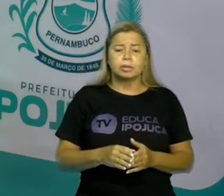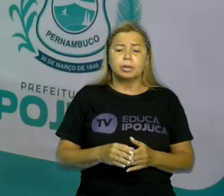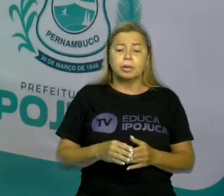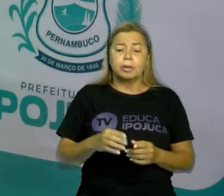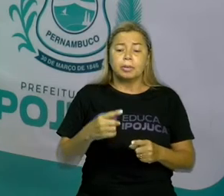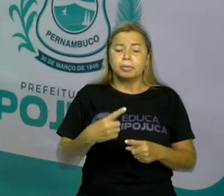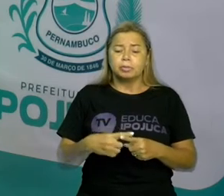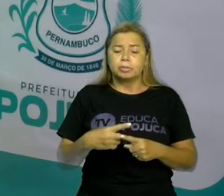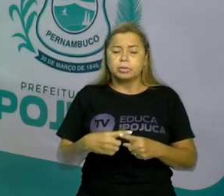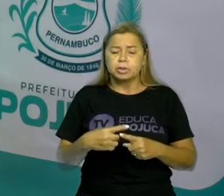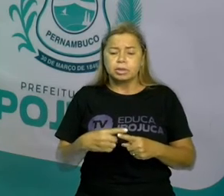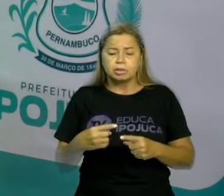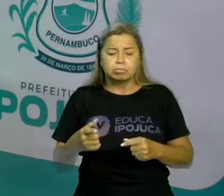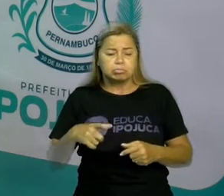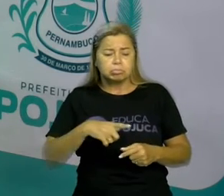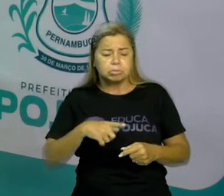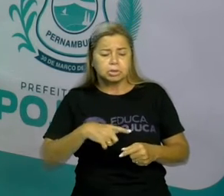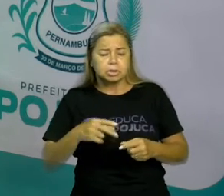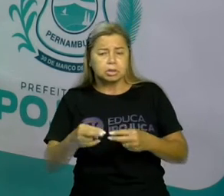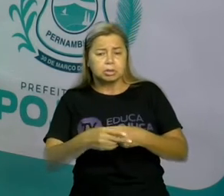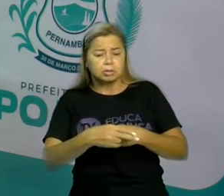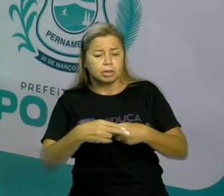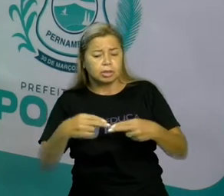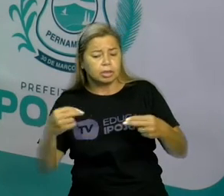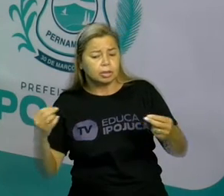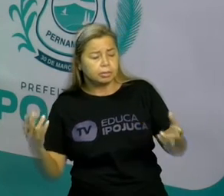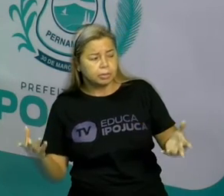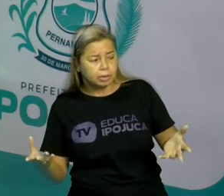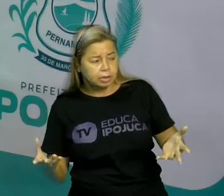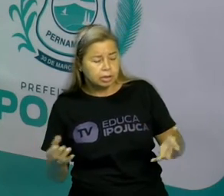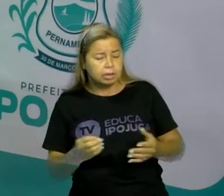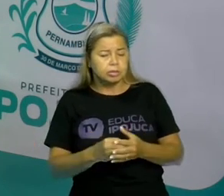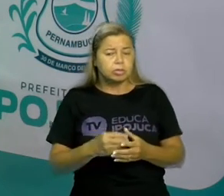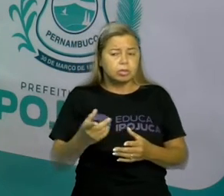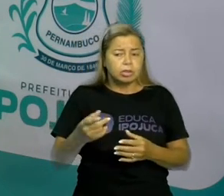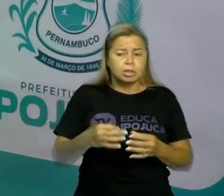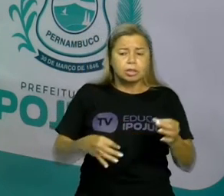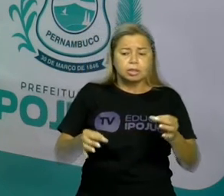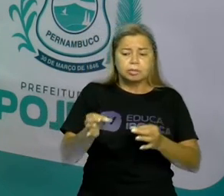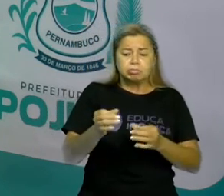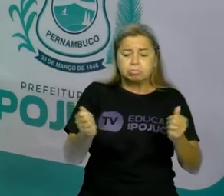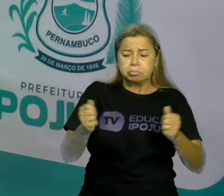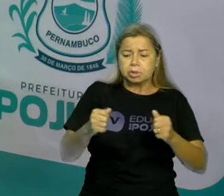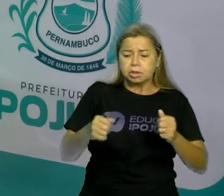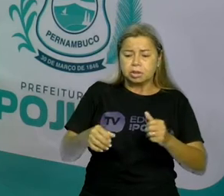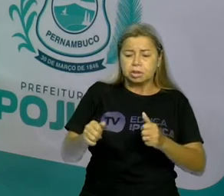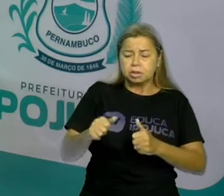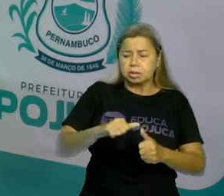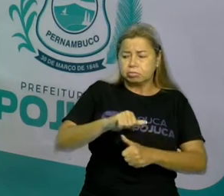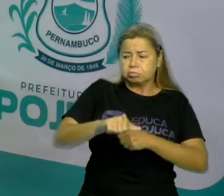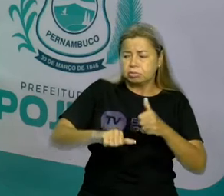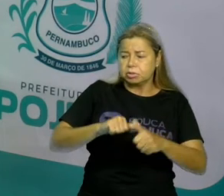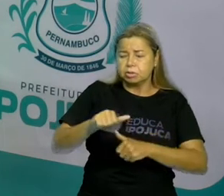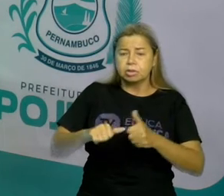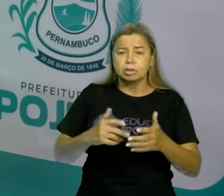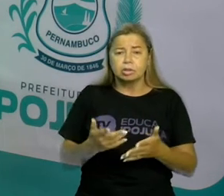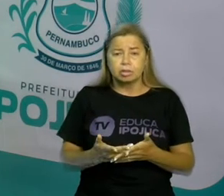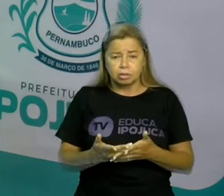um objeto ou me desloque de um lugar para outro com